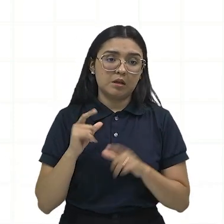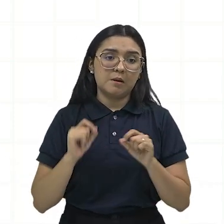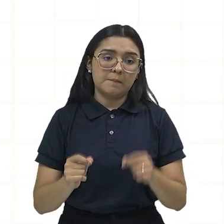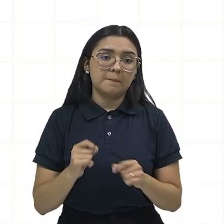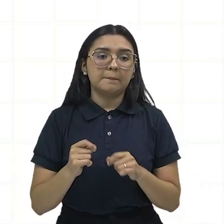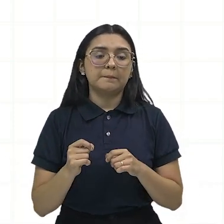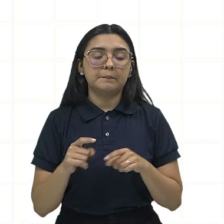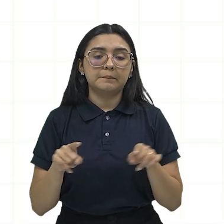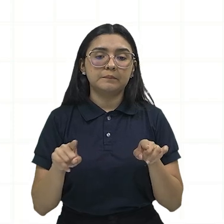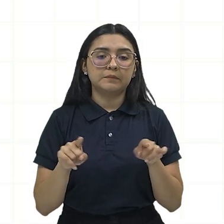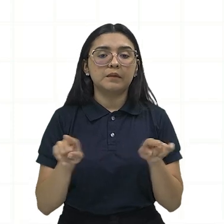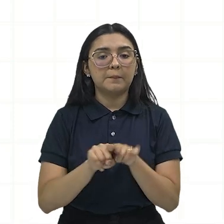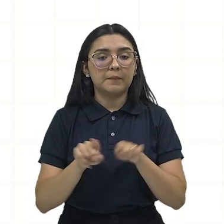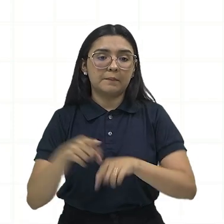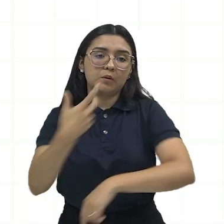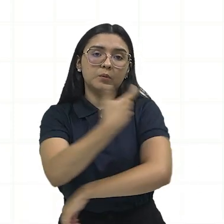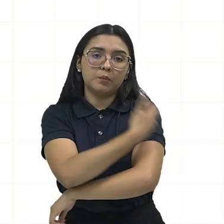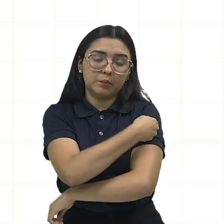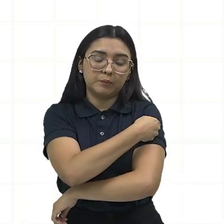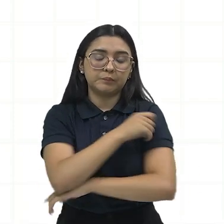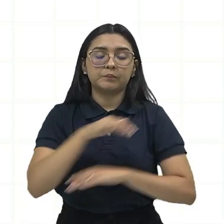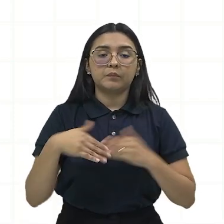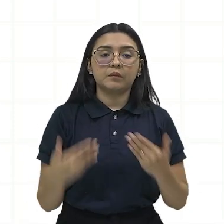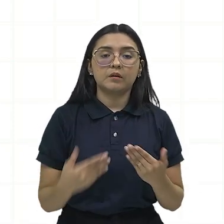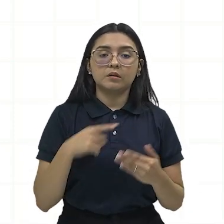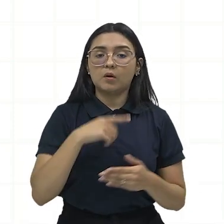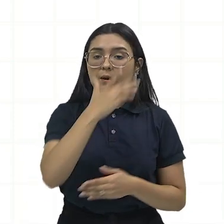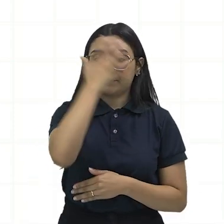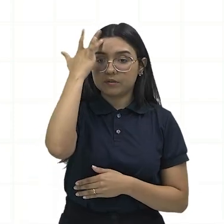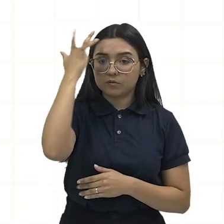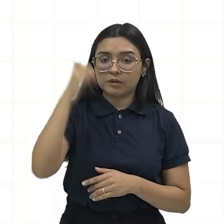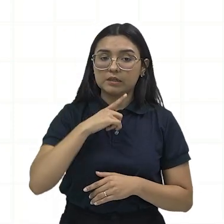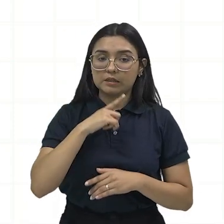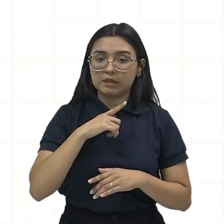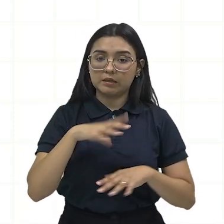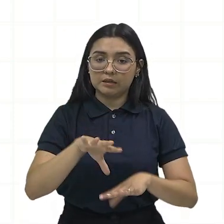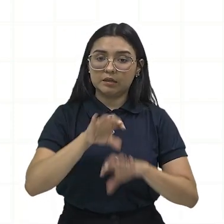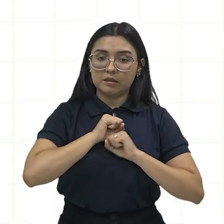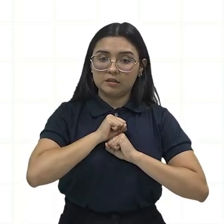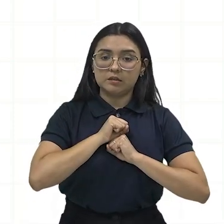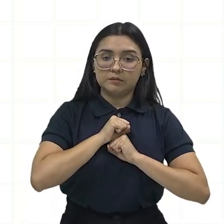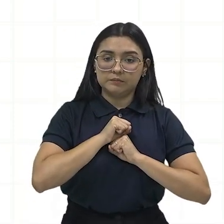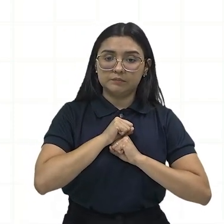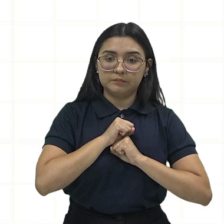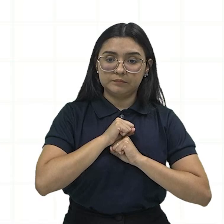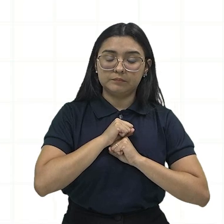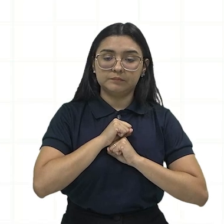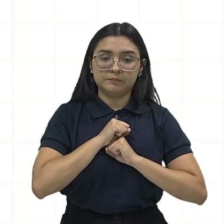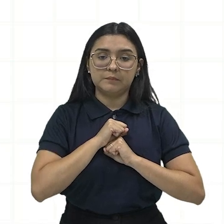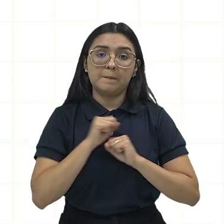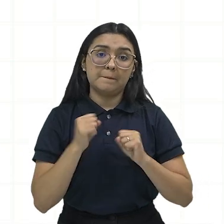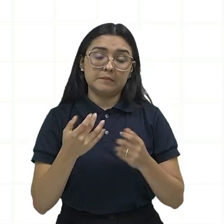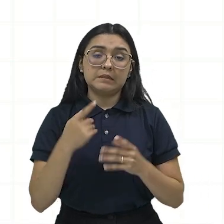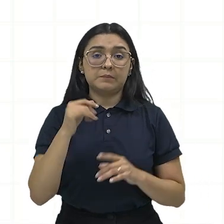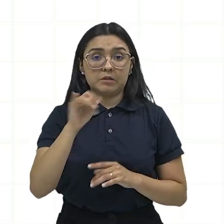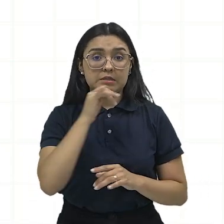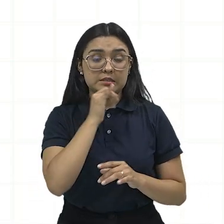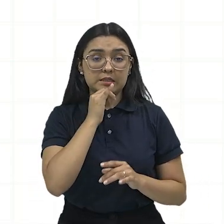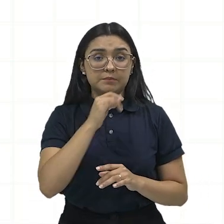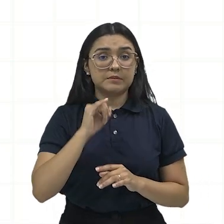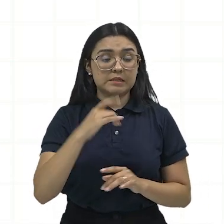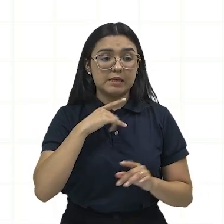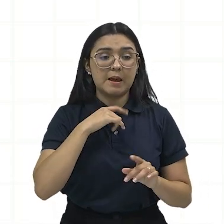transfusão sanguínea. Então, olha só, uma pessoa infectada, ela pode aí transmitir para o bebê, se for uma mãe, né, que